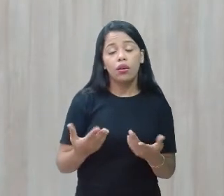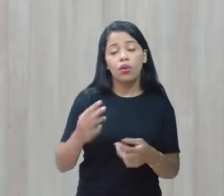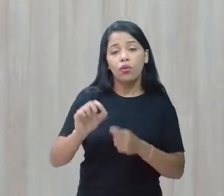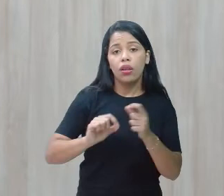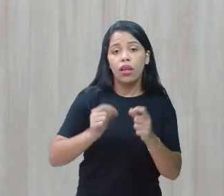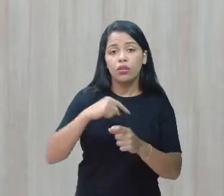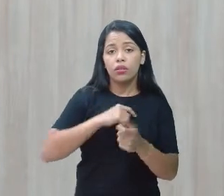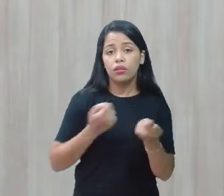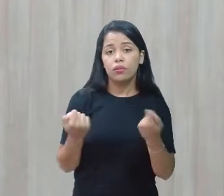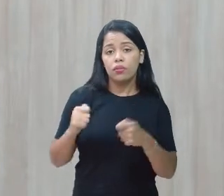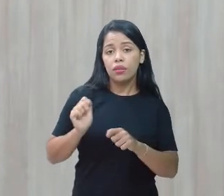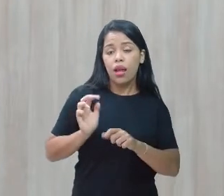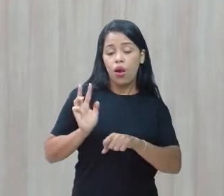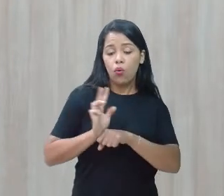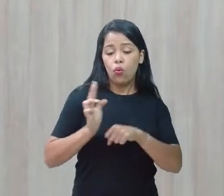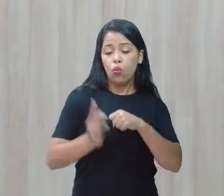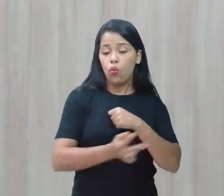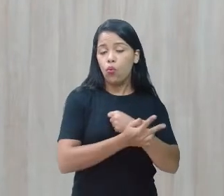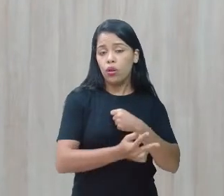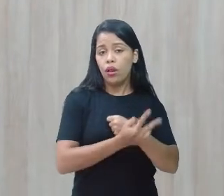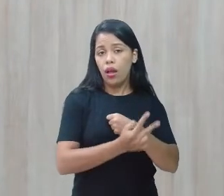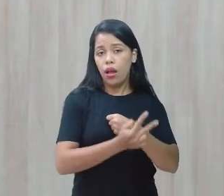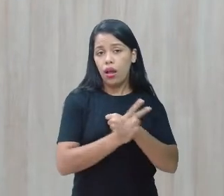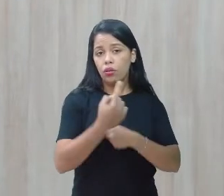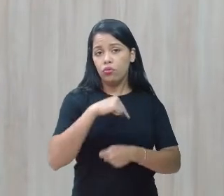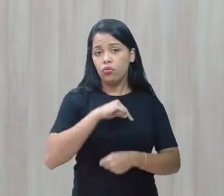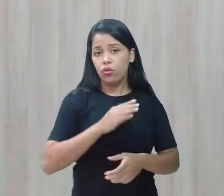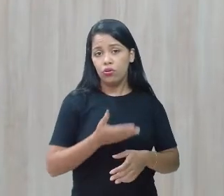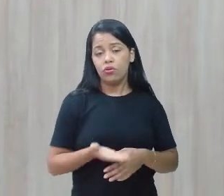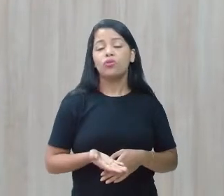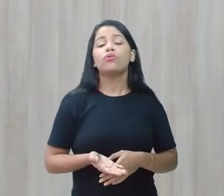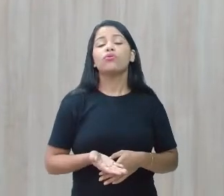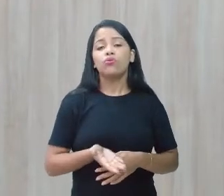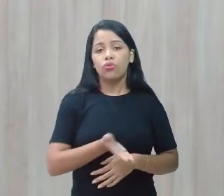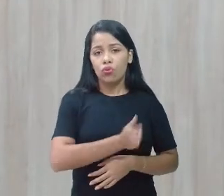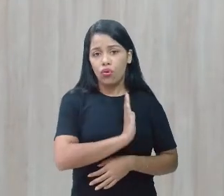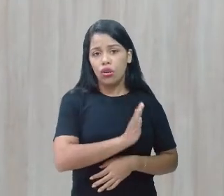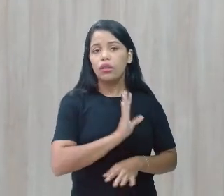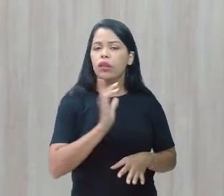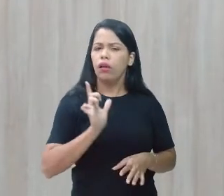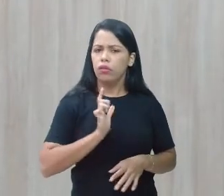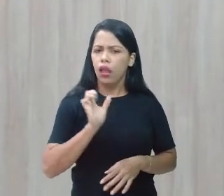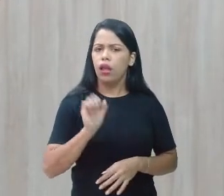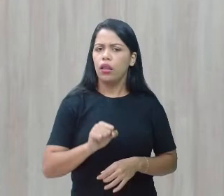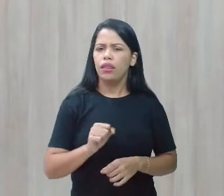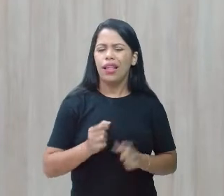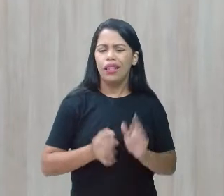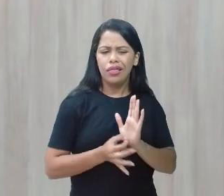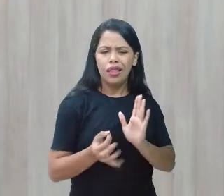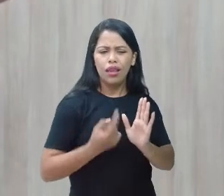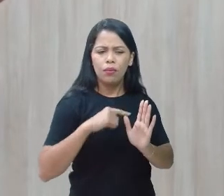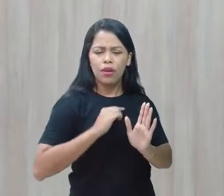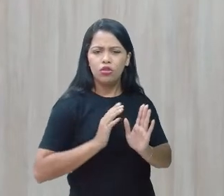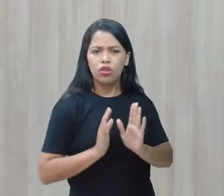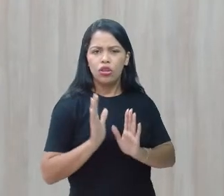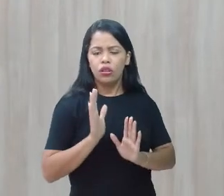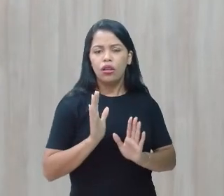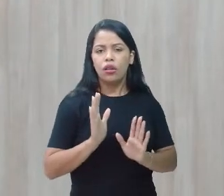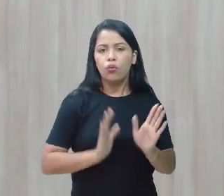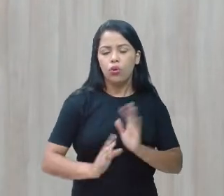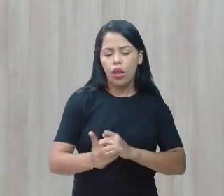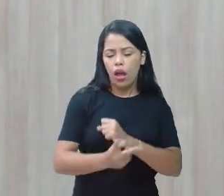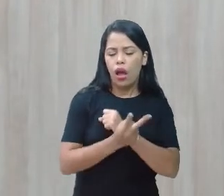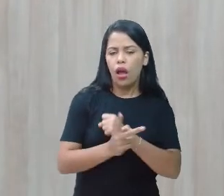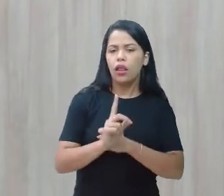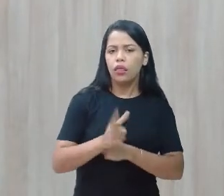coração. Professor, e tem algumas dicas para a gente cuidar do coração? Tem sim. Então, vamos falar aí a